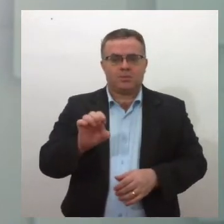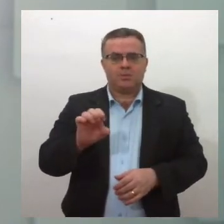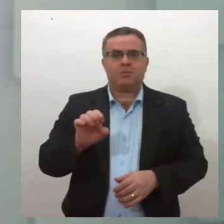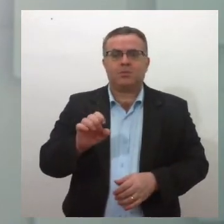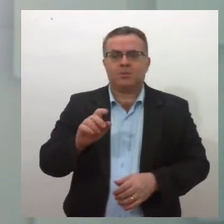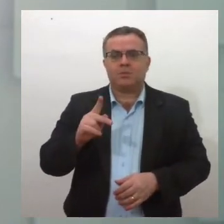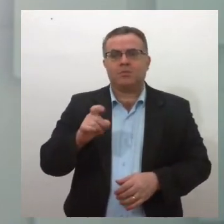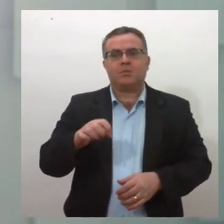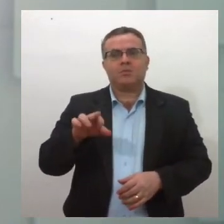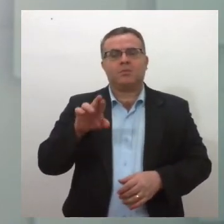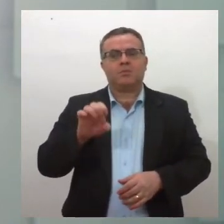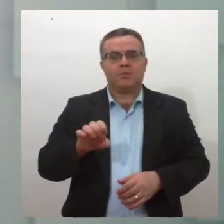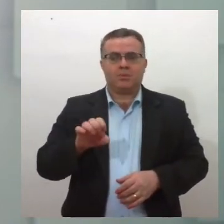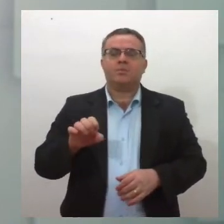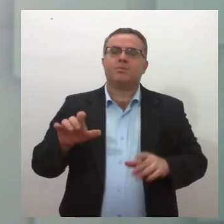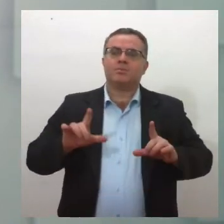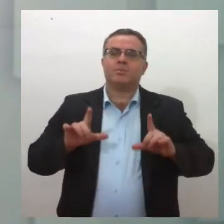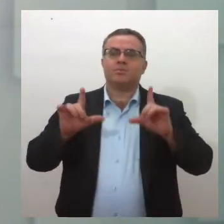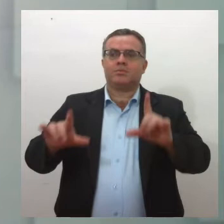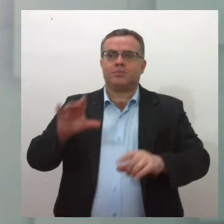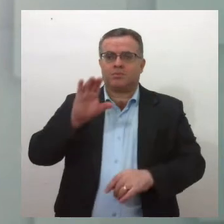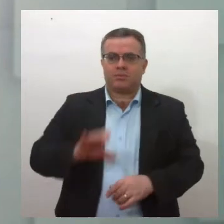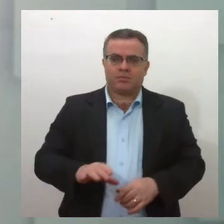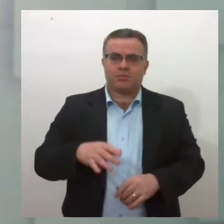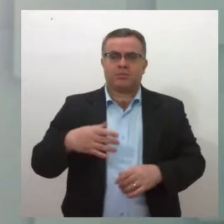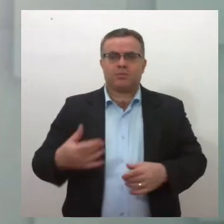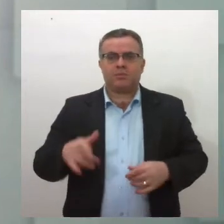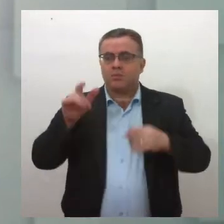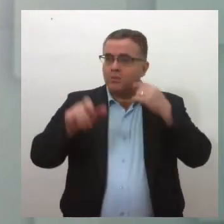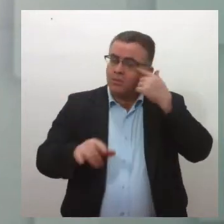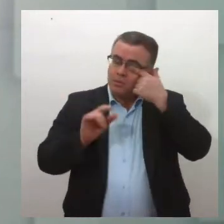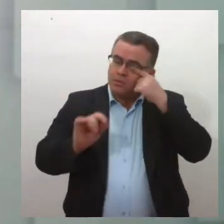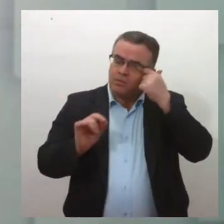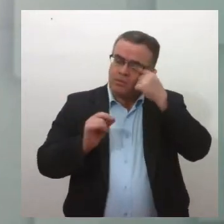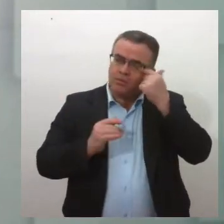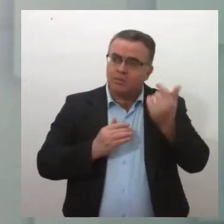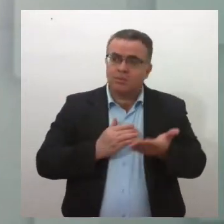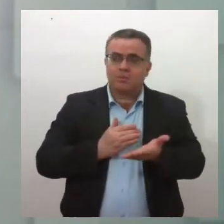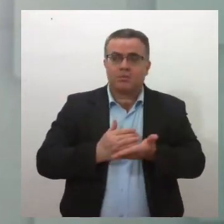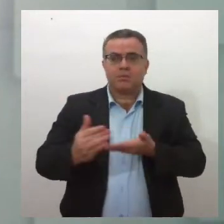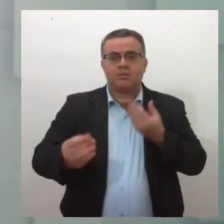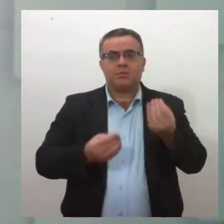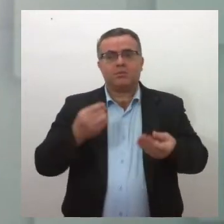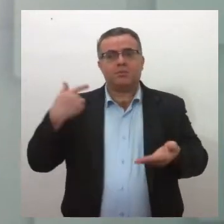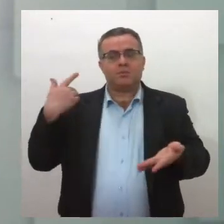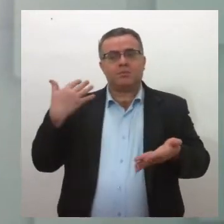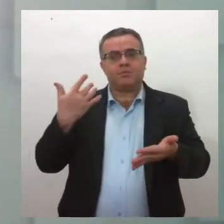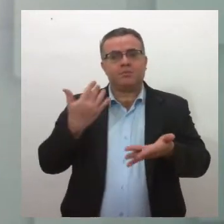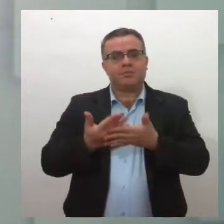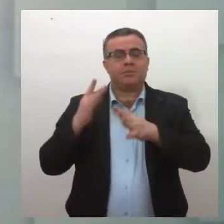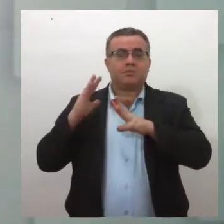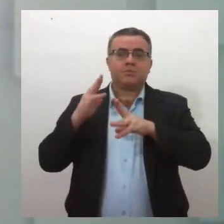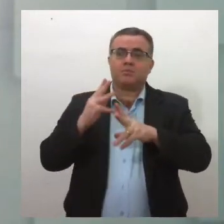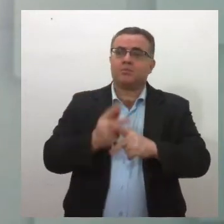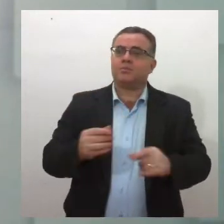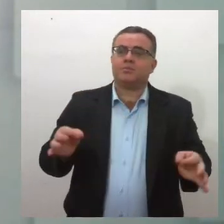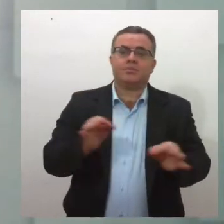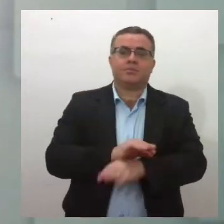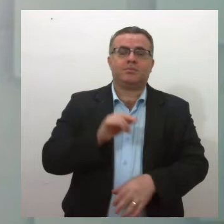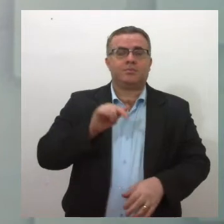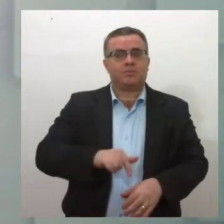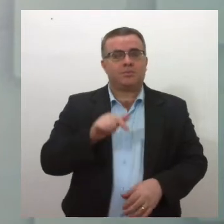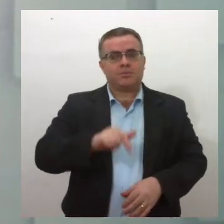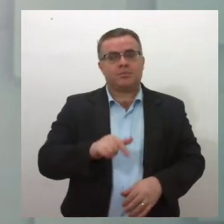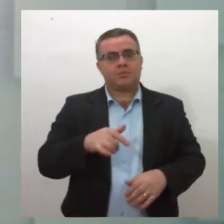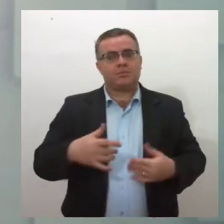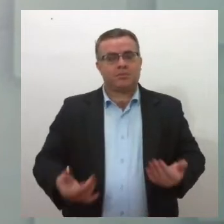de cidadania sergipana. A gente sabe que Santa Dulce dos Pobres, ela iniciou toda a sua trajetória religiosa aqui em